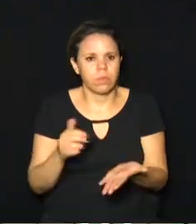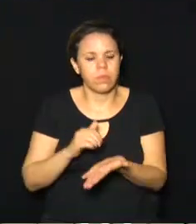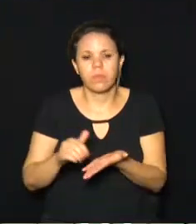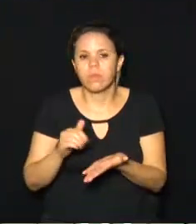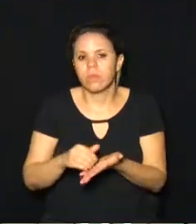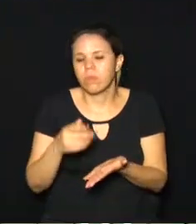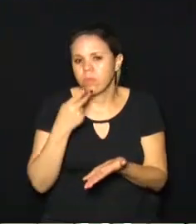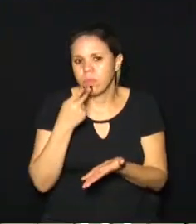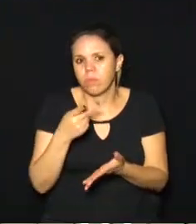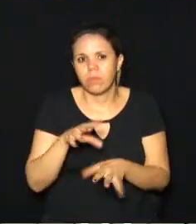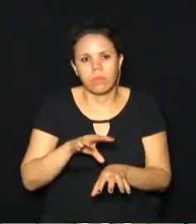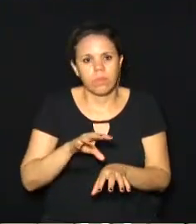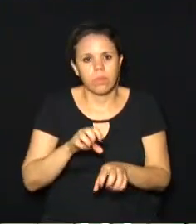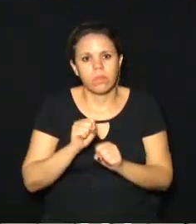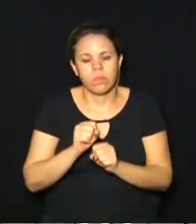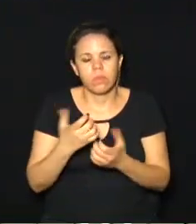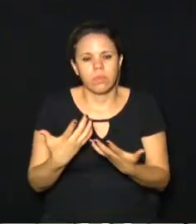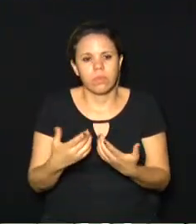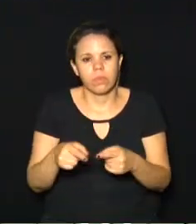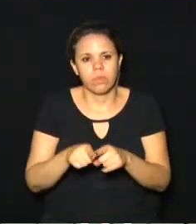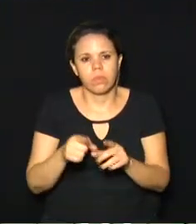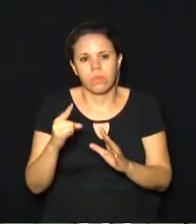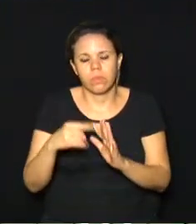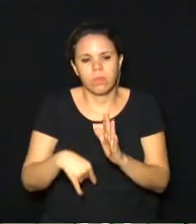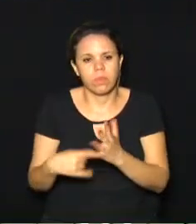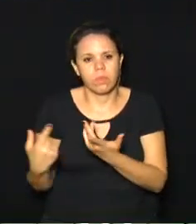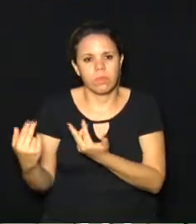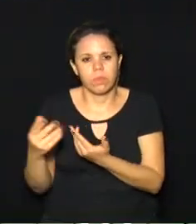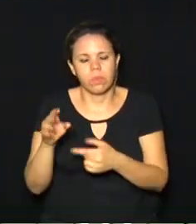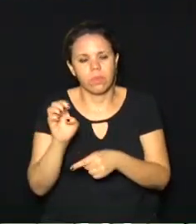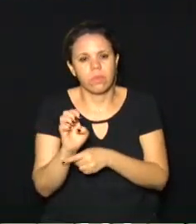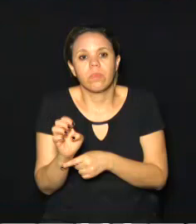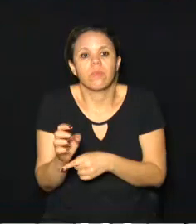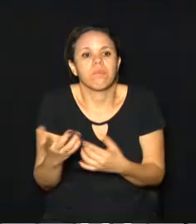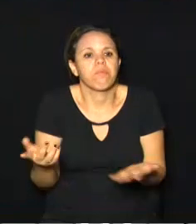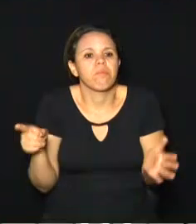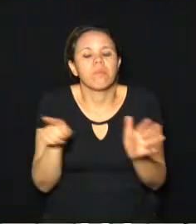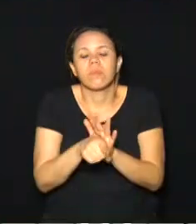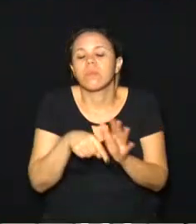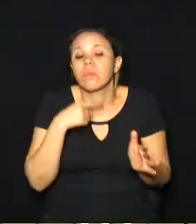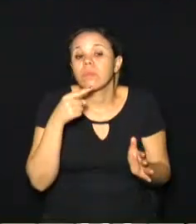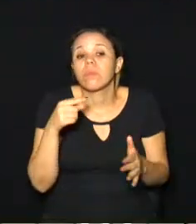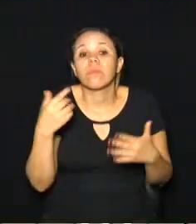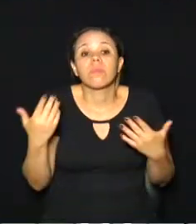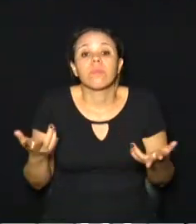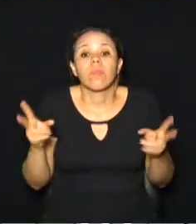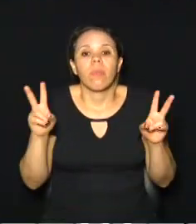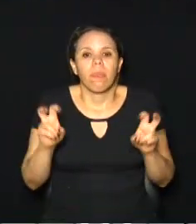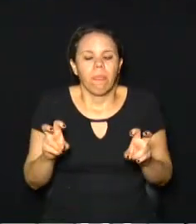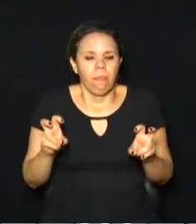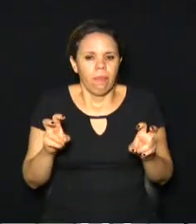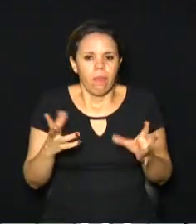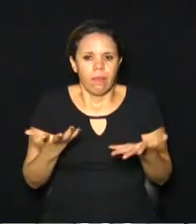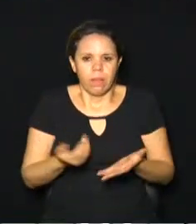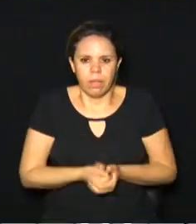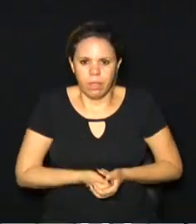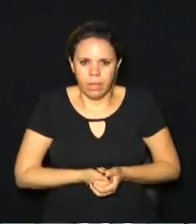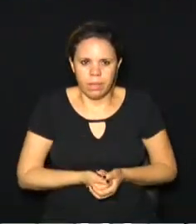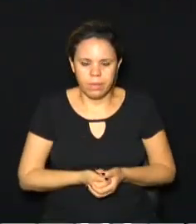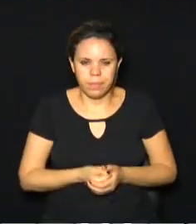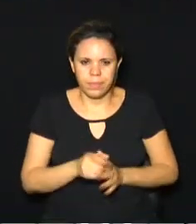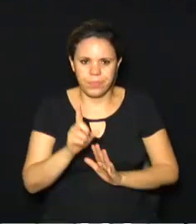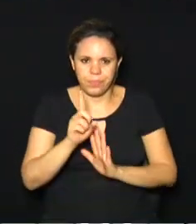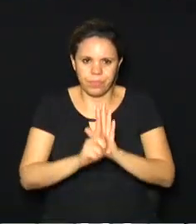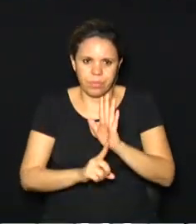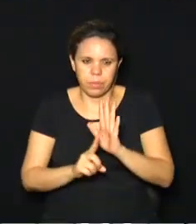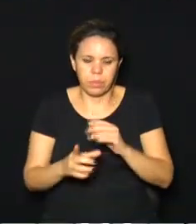dizendo que irá aderir ao protocolo estadual. Então, as perguntas são relacionadas muito à questão dos